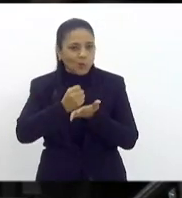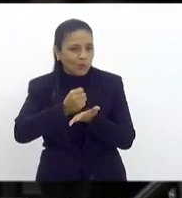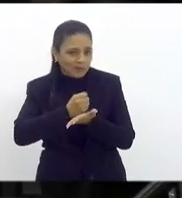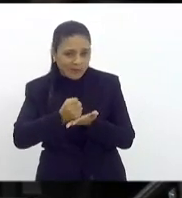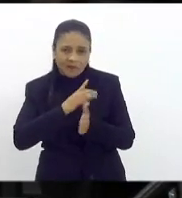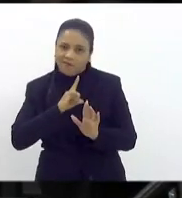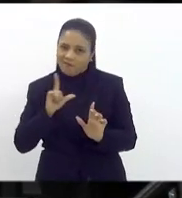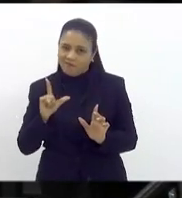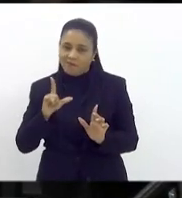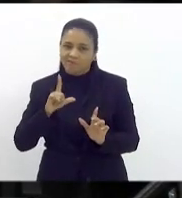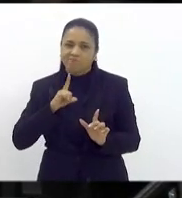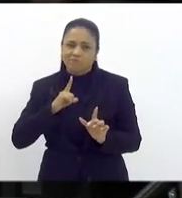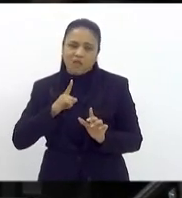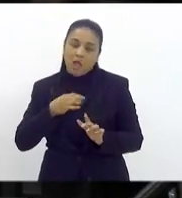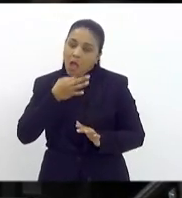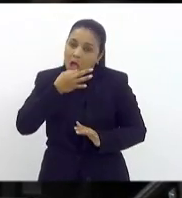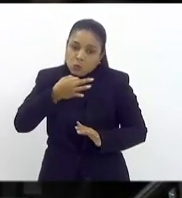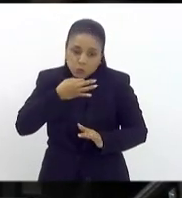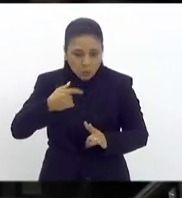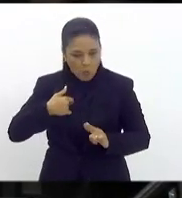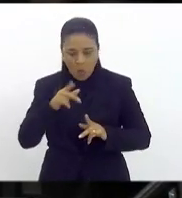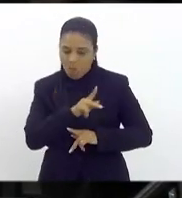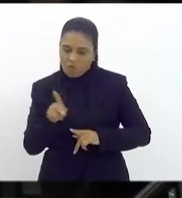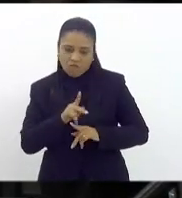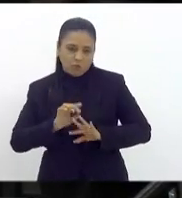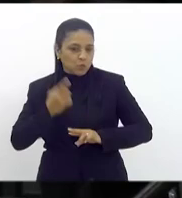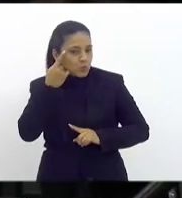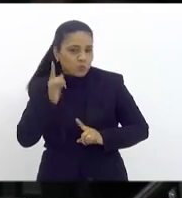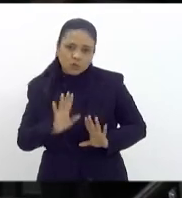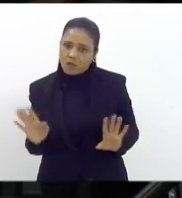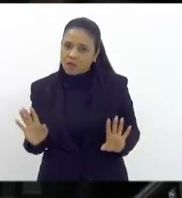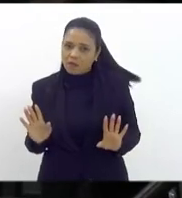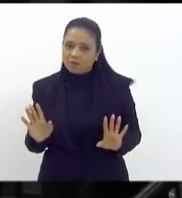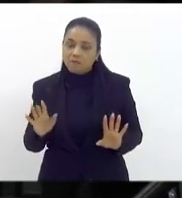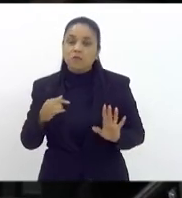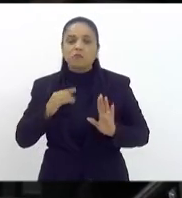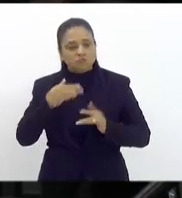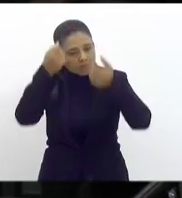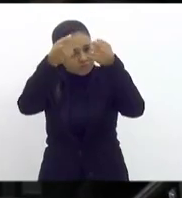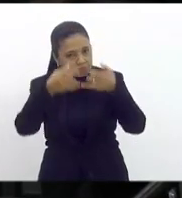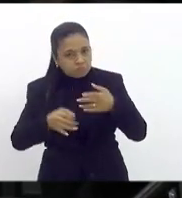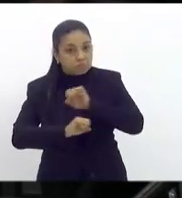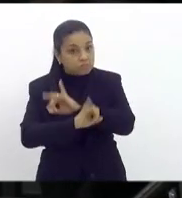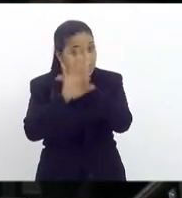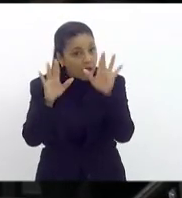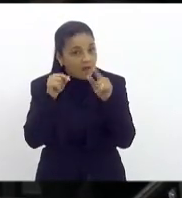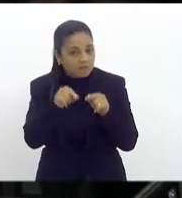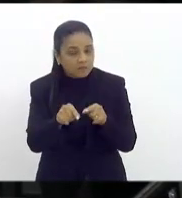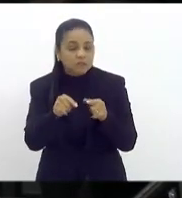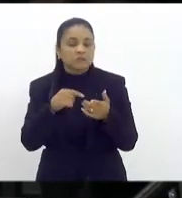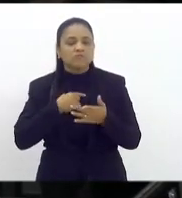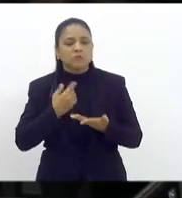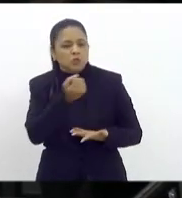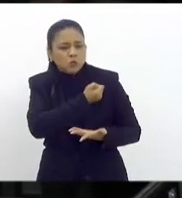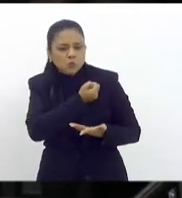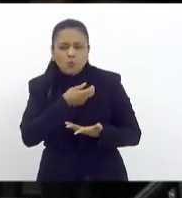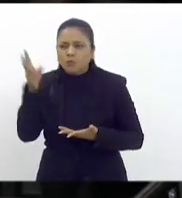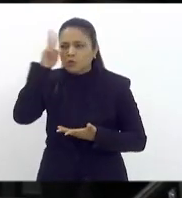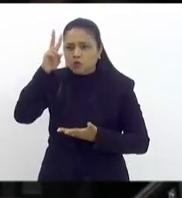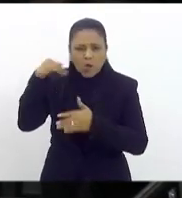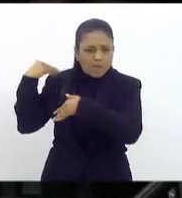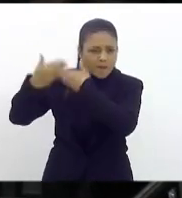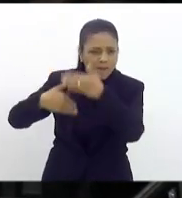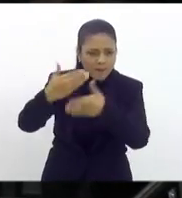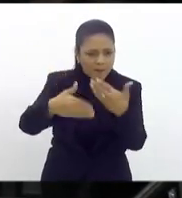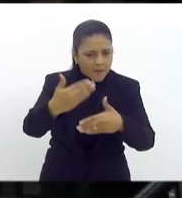assunto do qual... Não sou professor, mas posso dizer, Vossa Excelência, que houve, ao longo da história, inúmeros tratados internacionais que